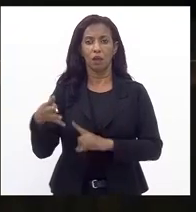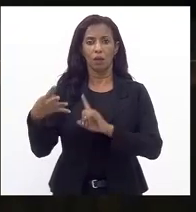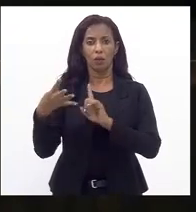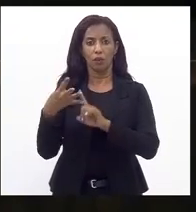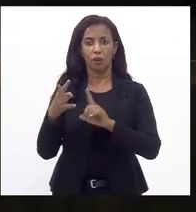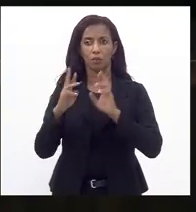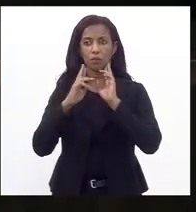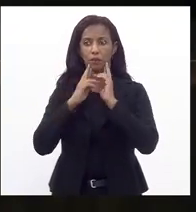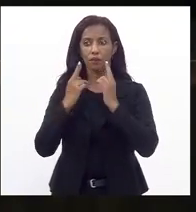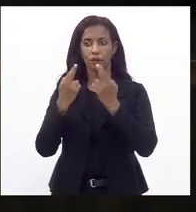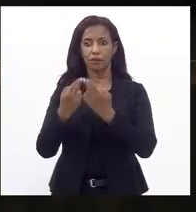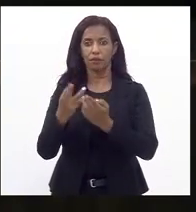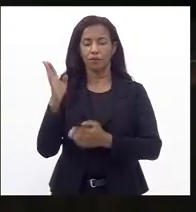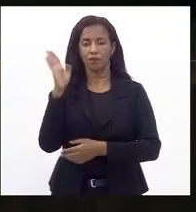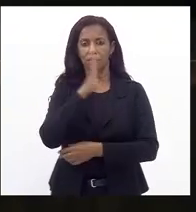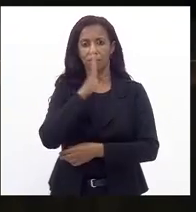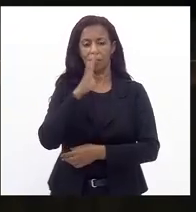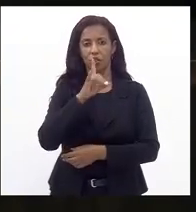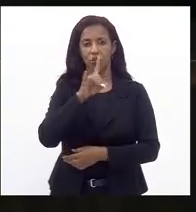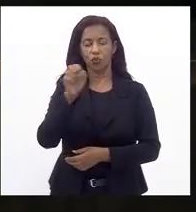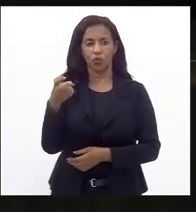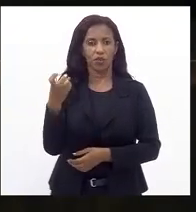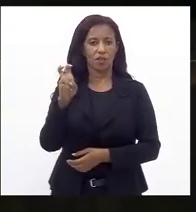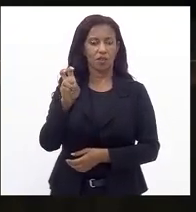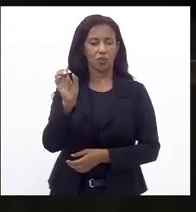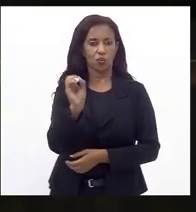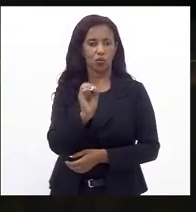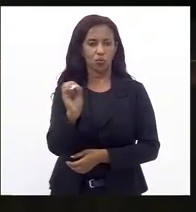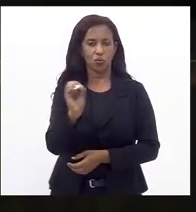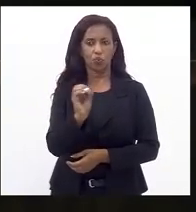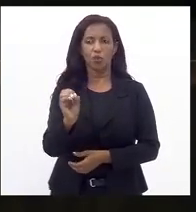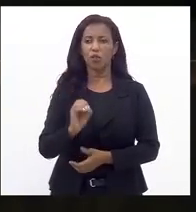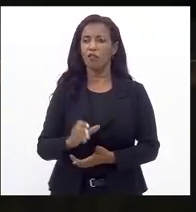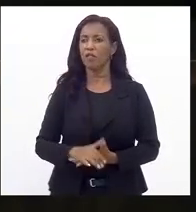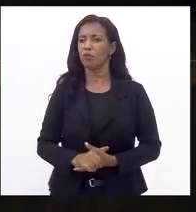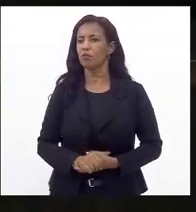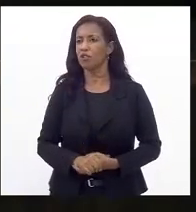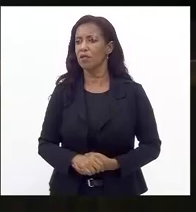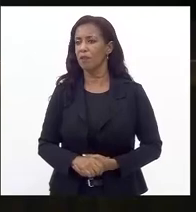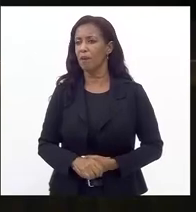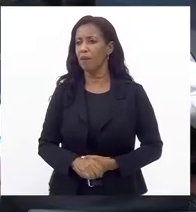quarta sessão extraordinária do dia cinco de Outubro de 2011